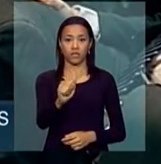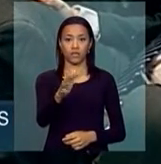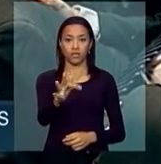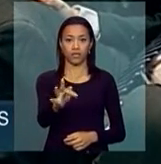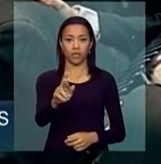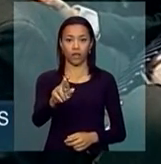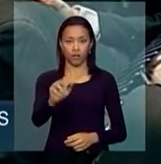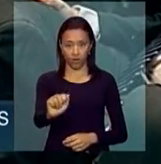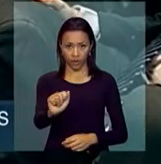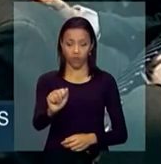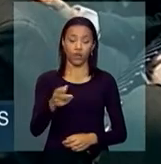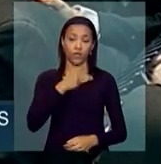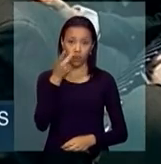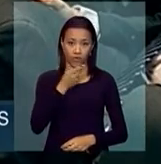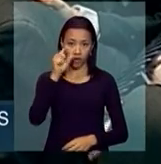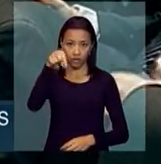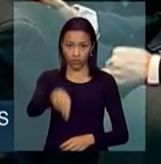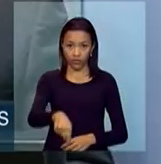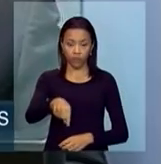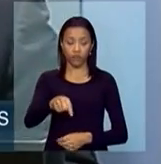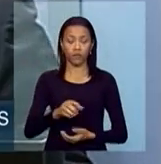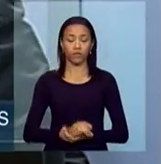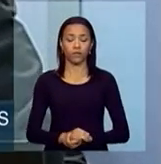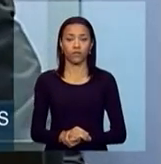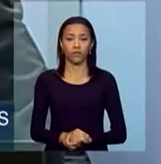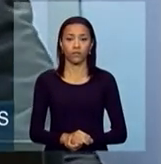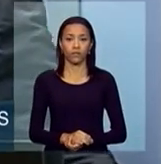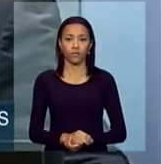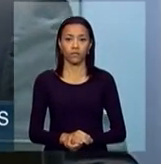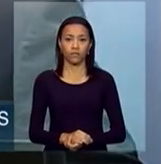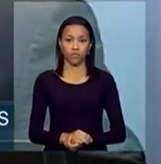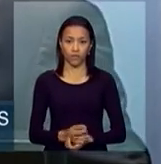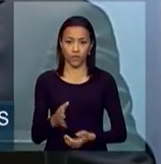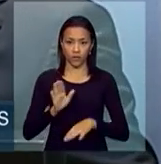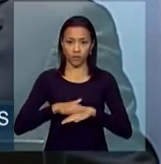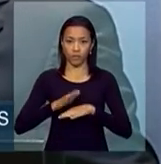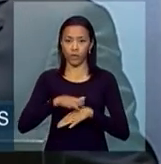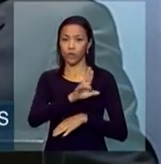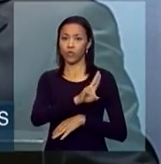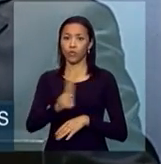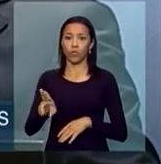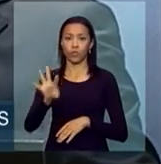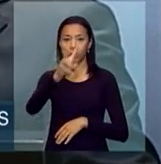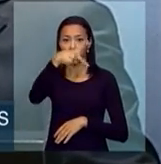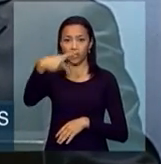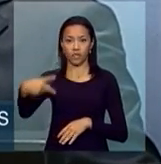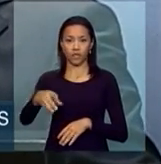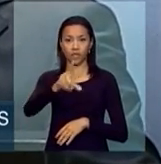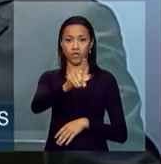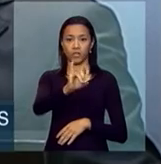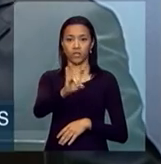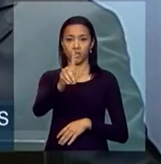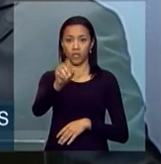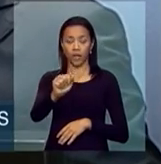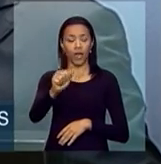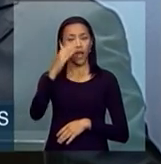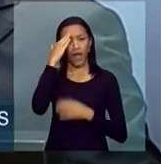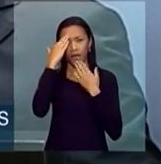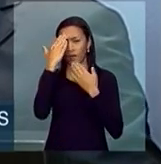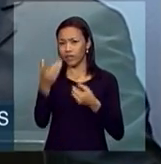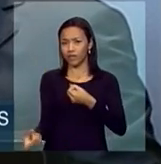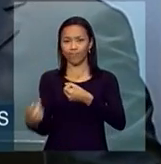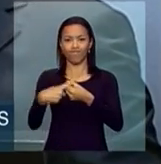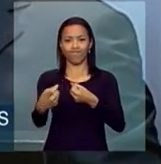divisão aqui para, em nome do presidente Dida, agradecer todas essas parcerias, porque elas